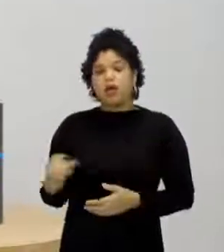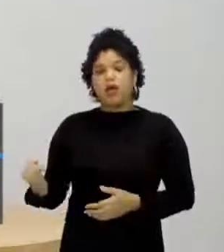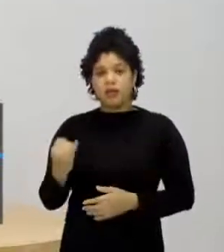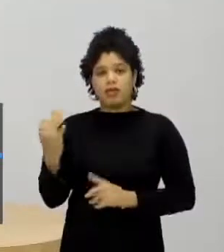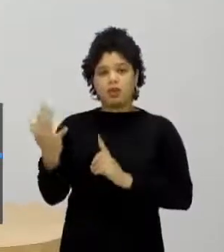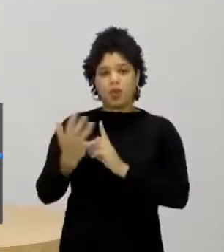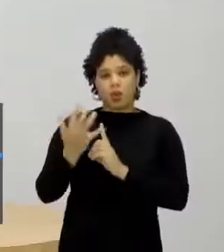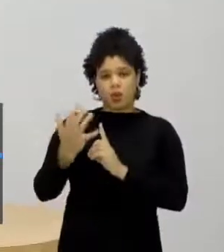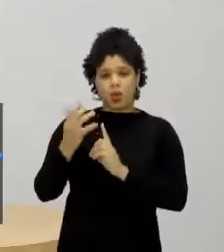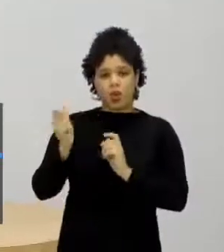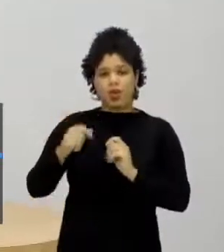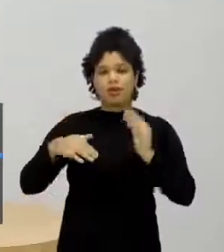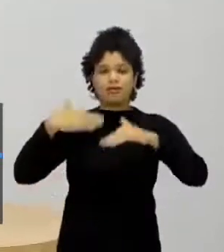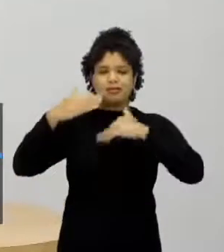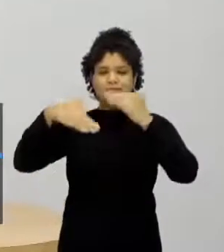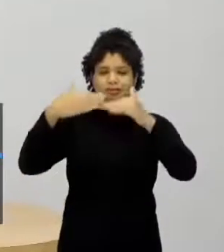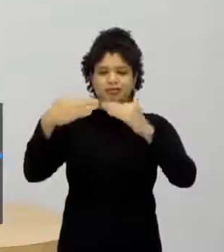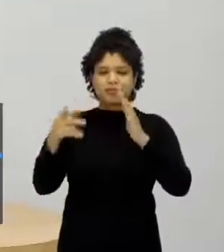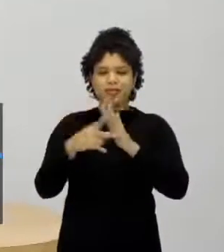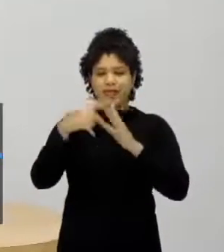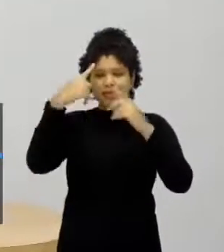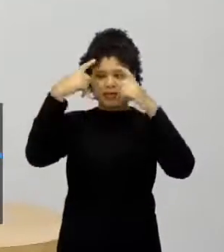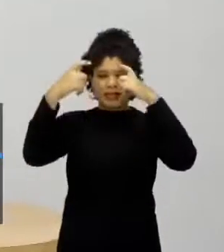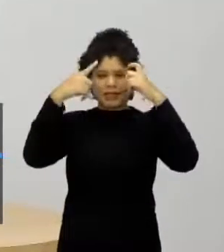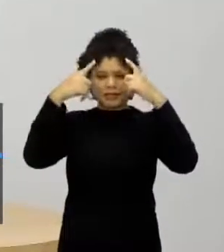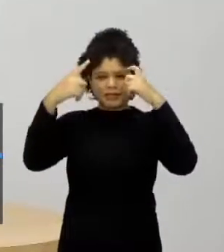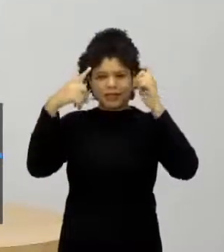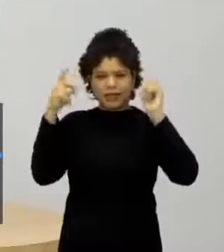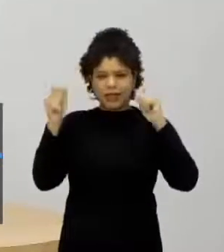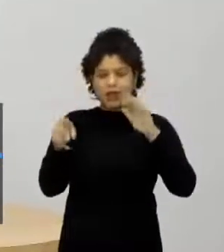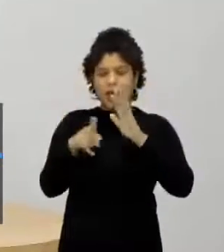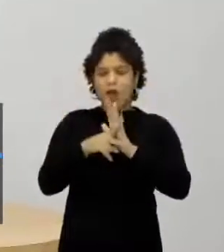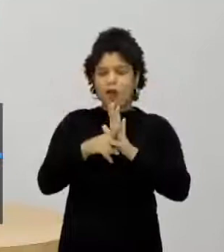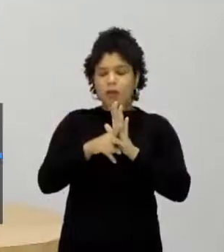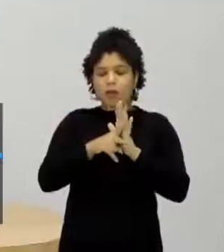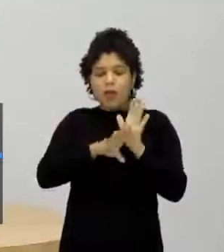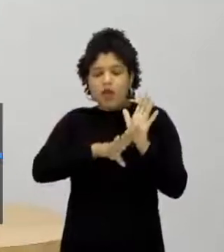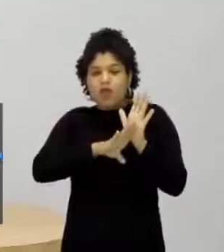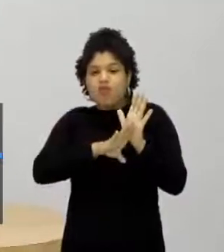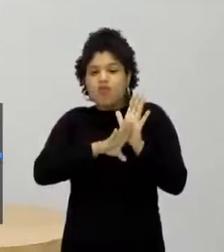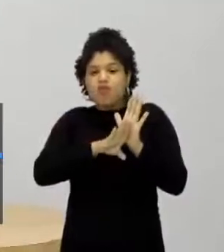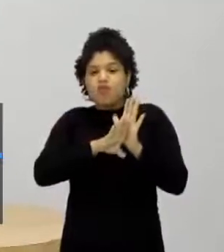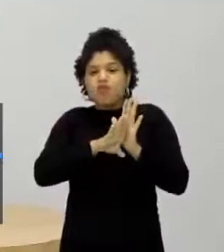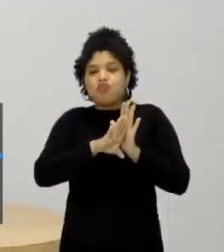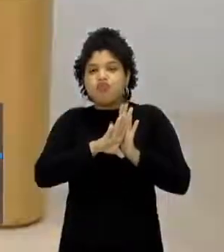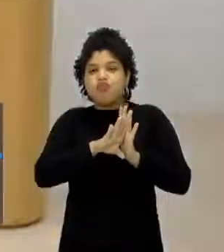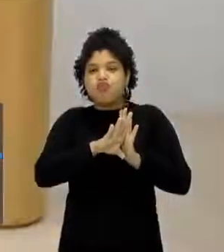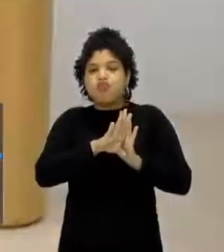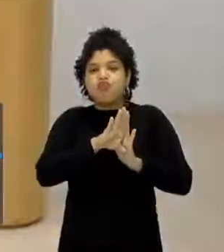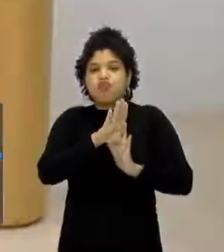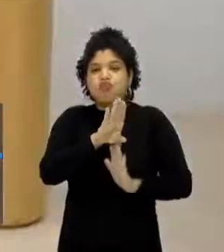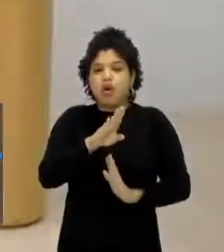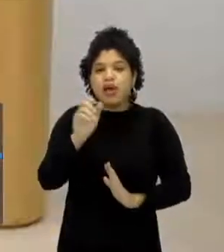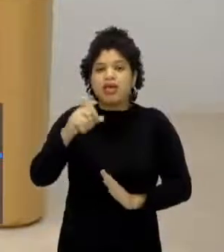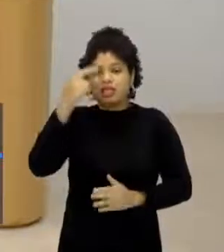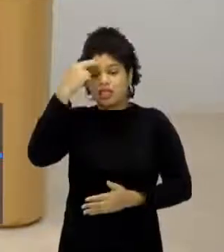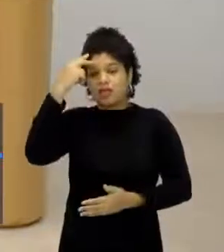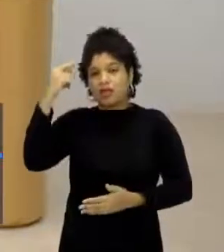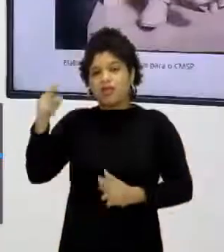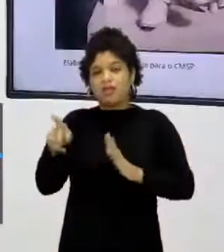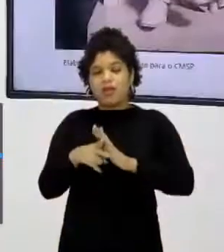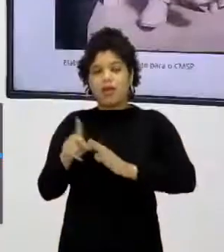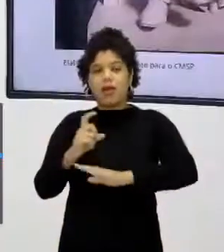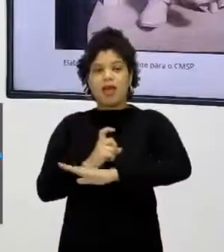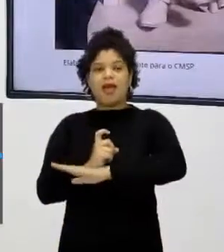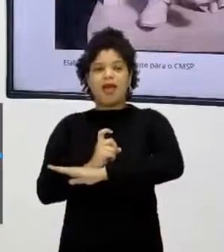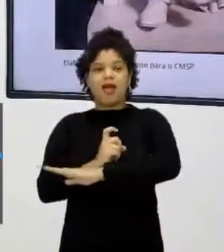então, desenvolvesse as suas ideias a respeito da evolução, né, Giba? Bem bacana aí um pouquinho da biografia. O conhecimento